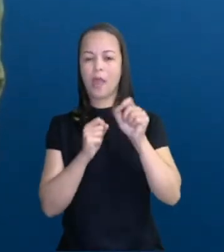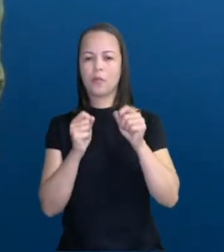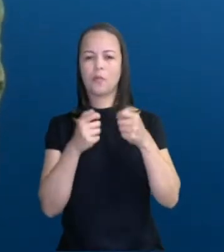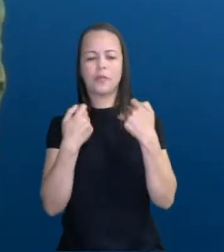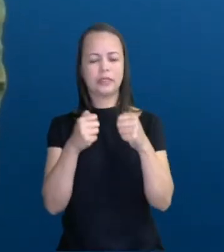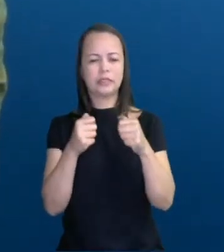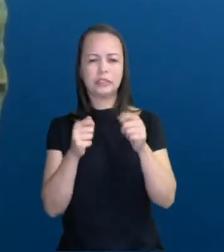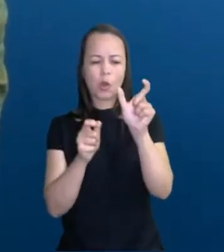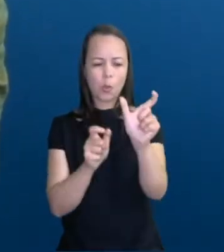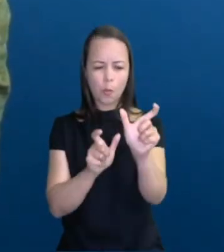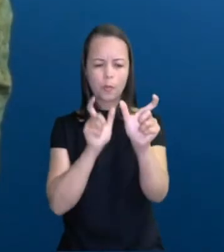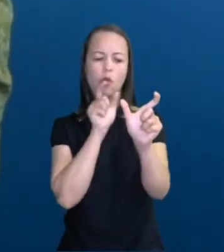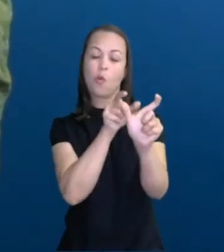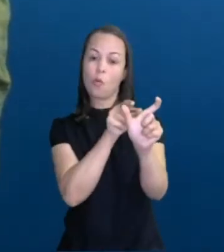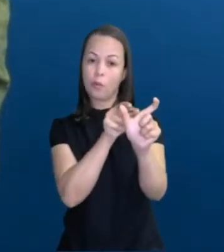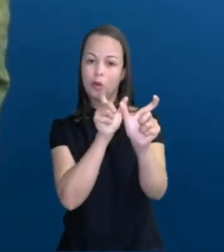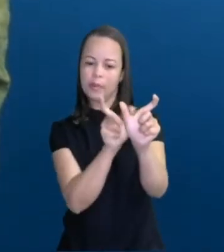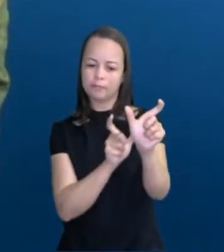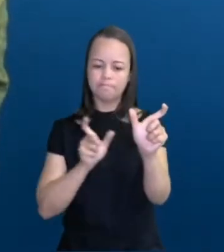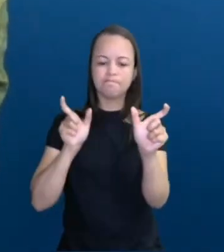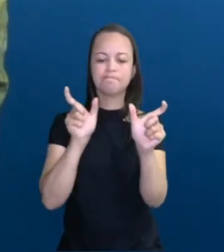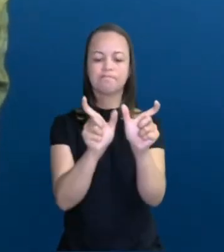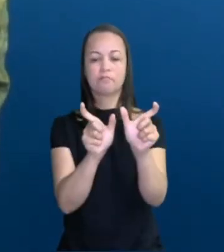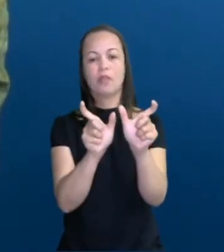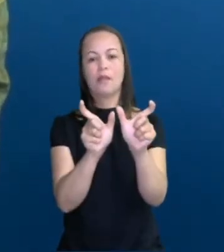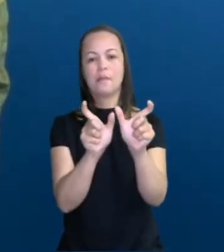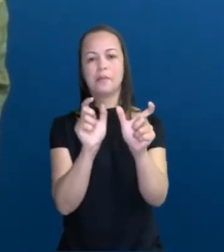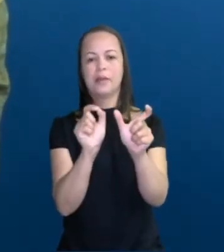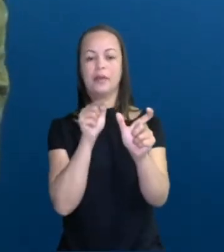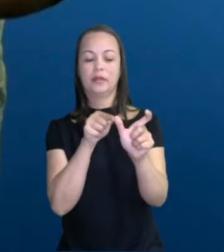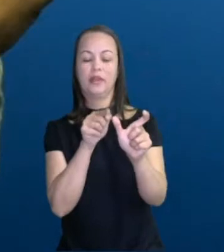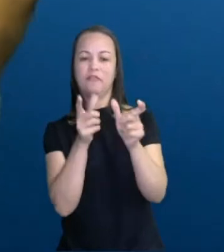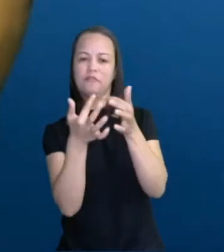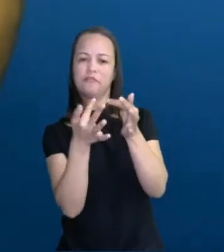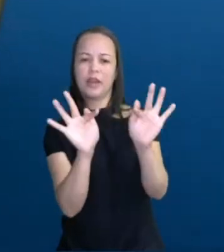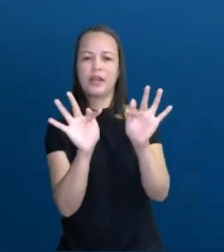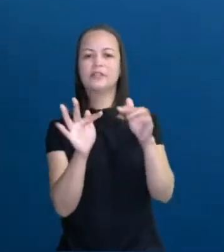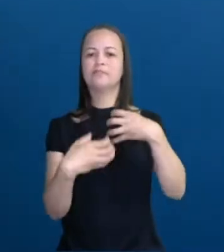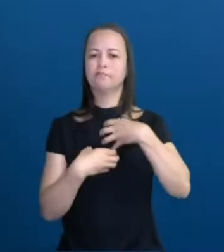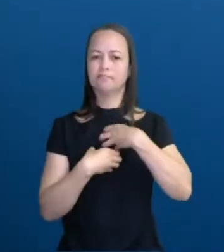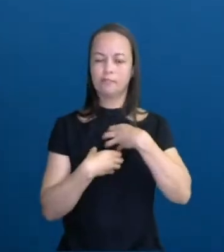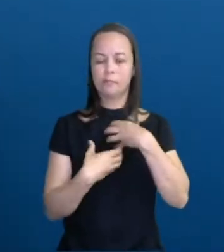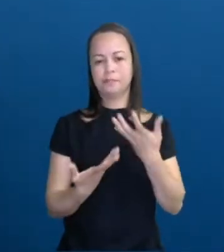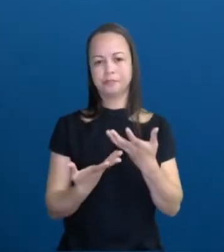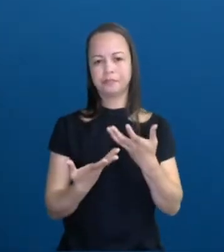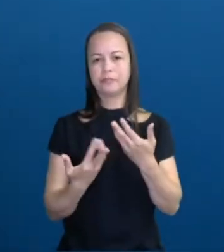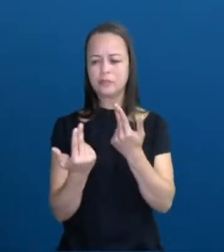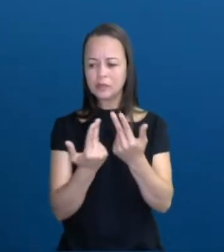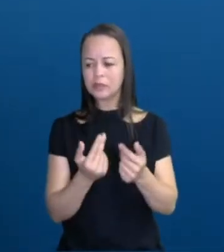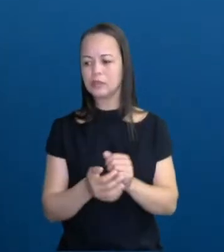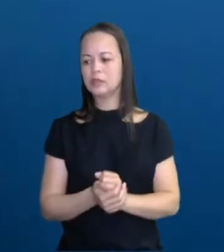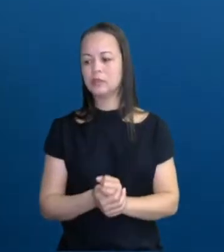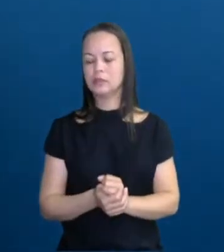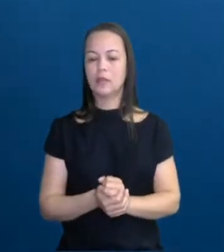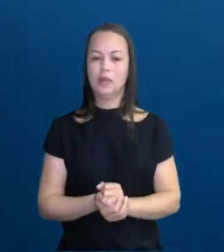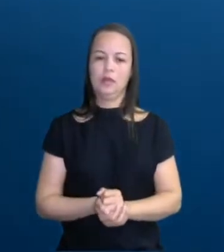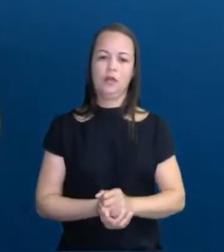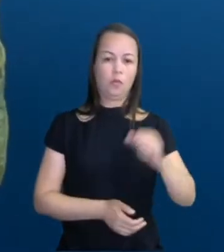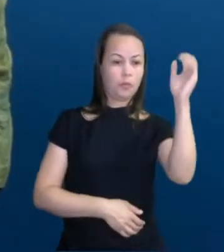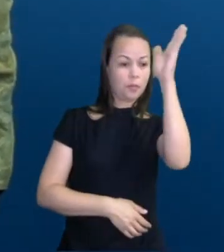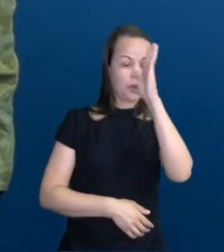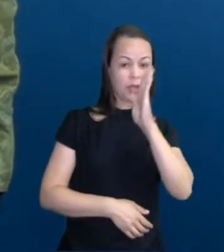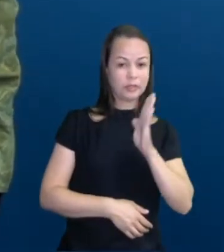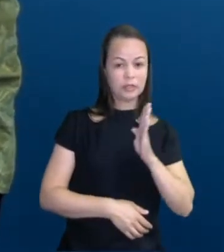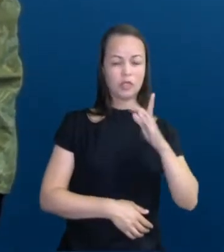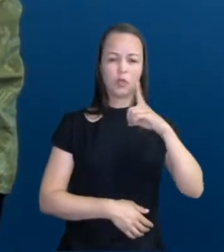Ou seja, ele precisa de um complemento para que a frase tenha um sentido. A mesma coisa aqui. Eu digo, o Brasil tem